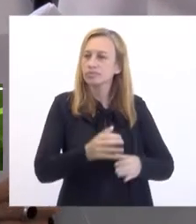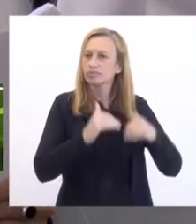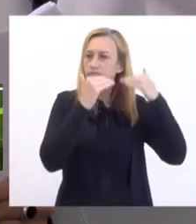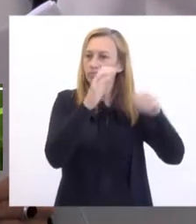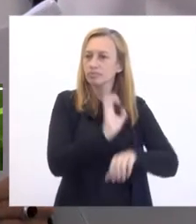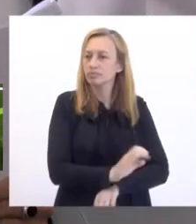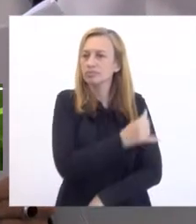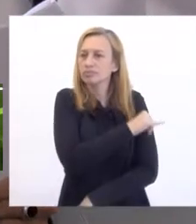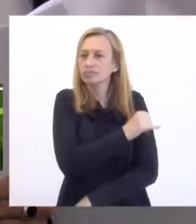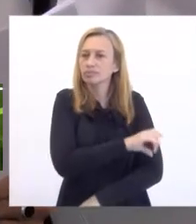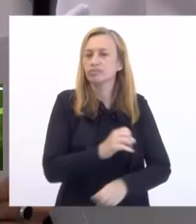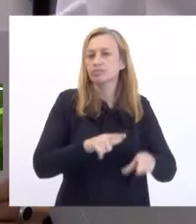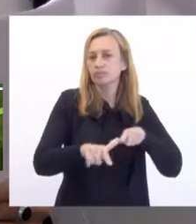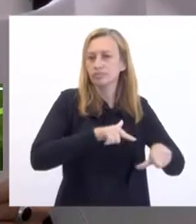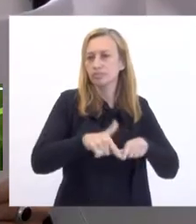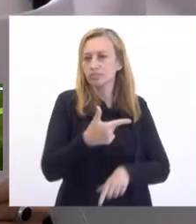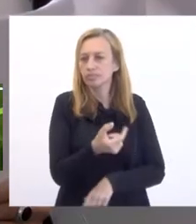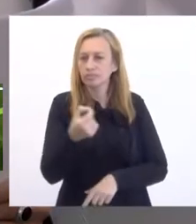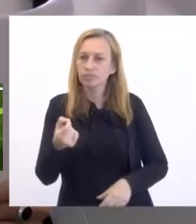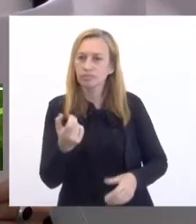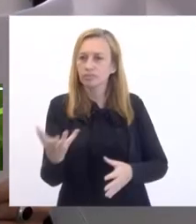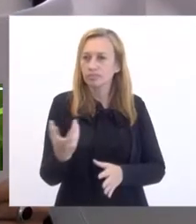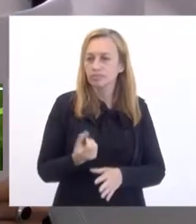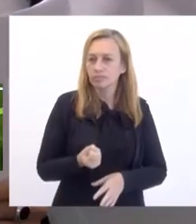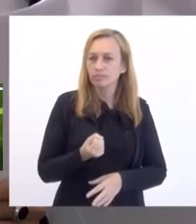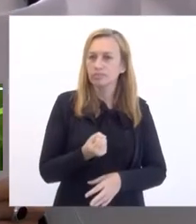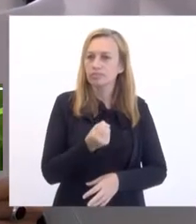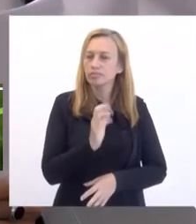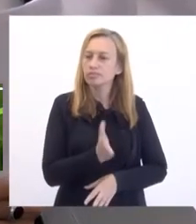ao exercício de 2020, acolhendo as razões